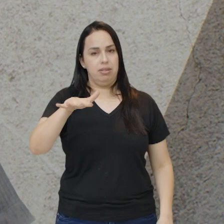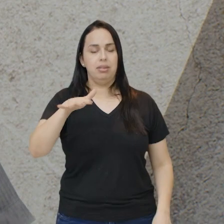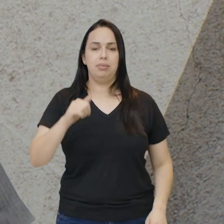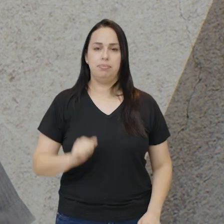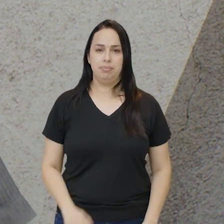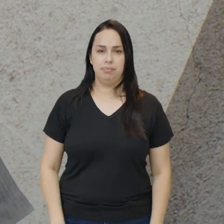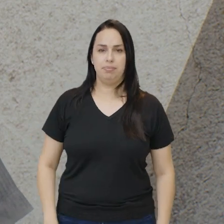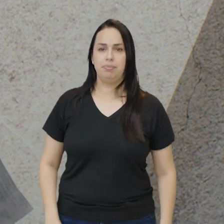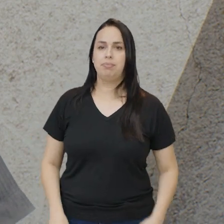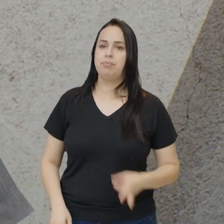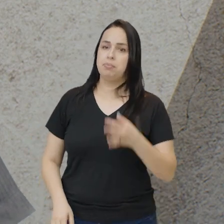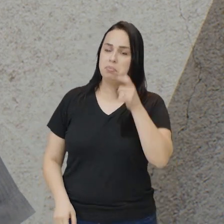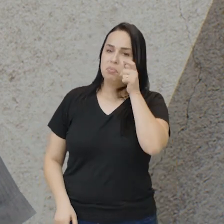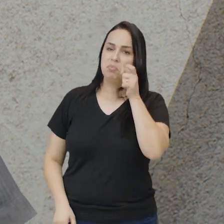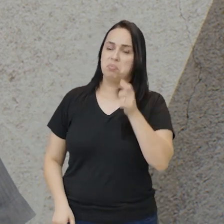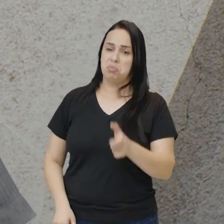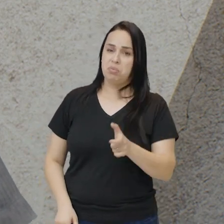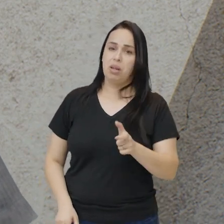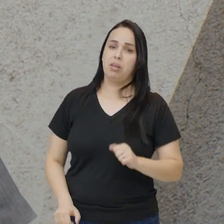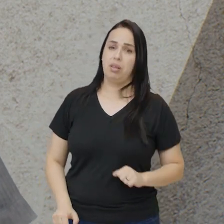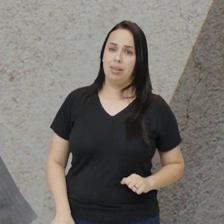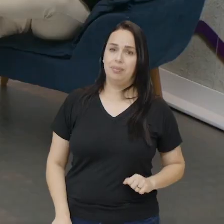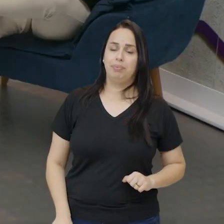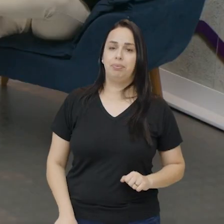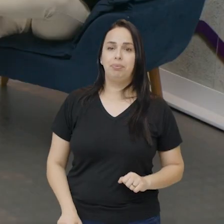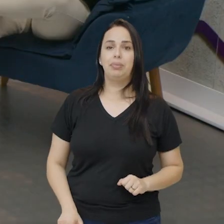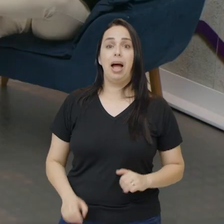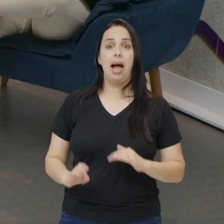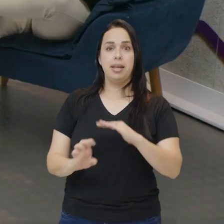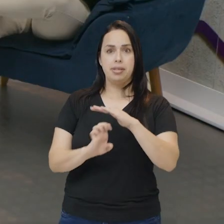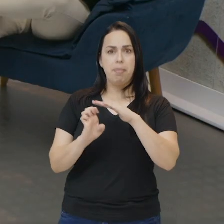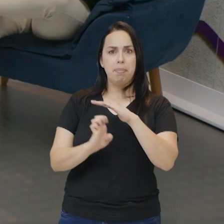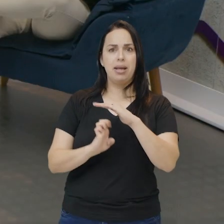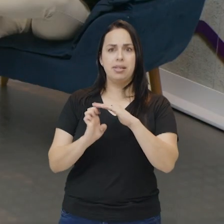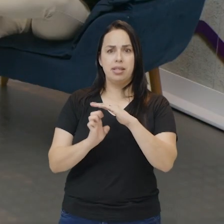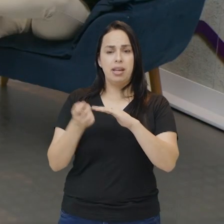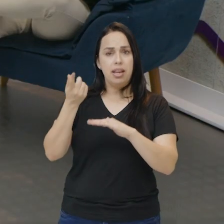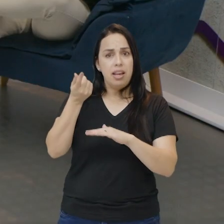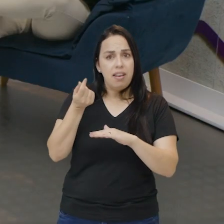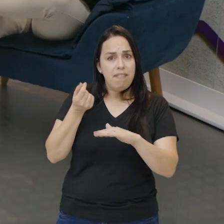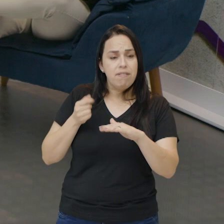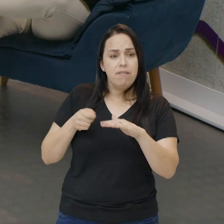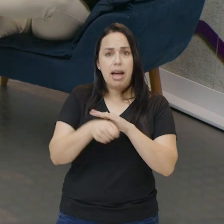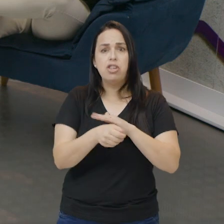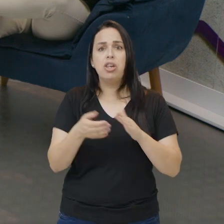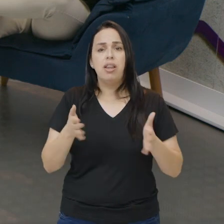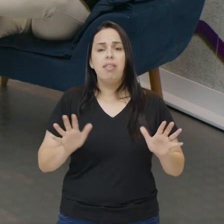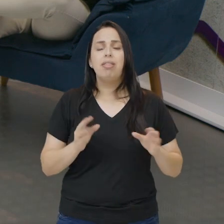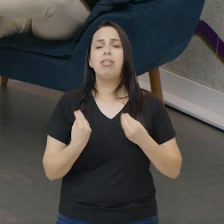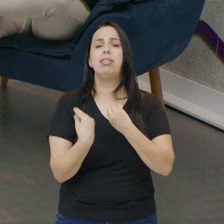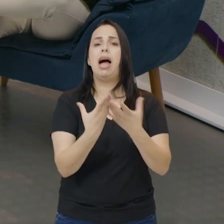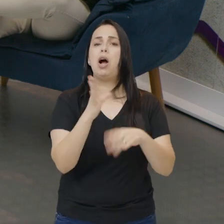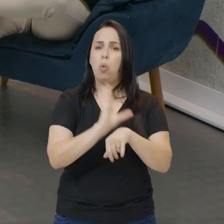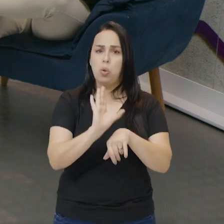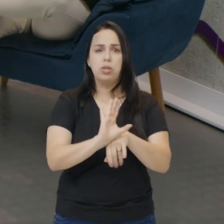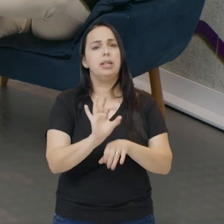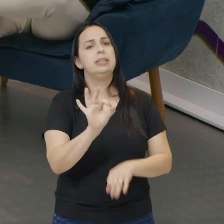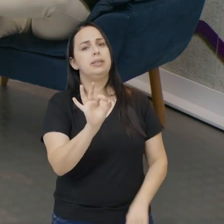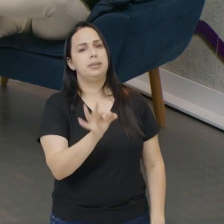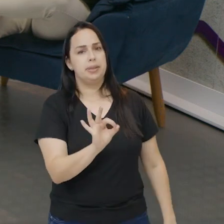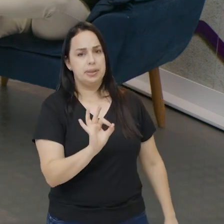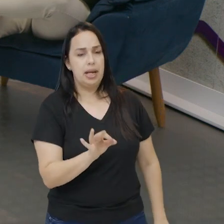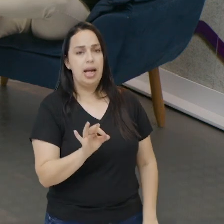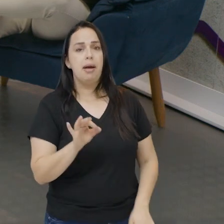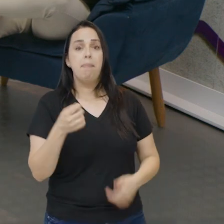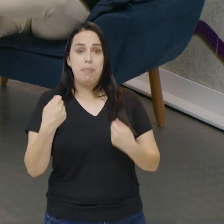daquela pessoa por parte da própria empresa. Ah, interessante falar disso, né? Sim. As próprias empresas, então, investem na capacitação interna